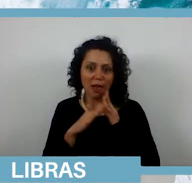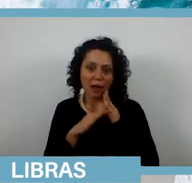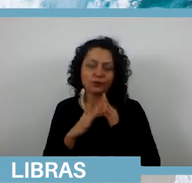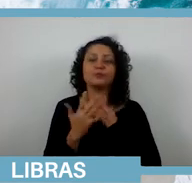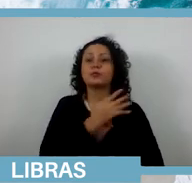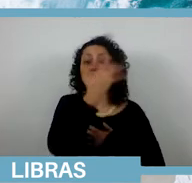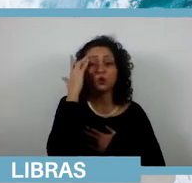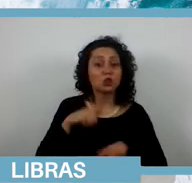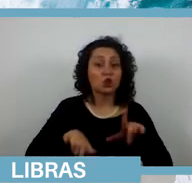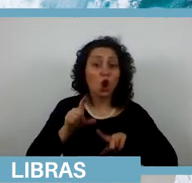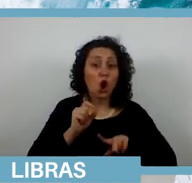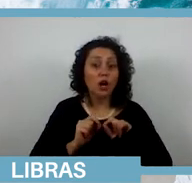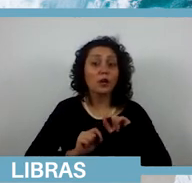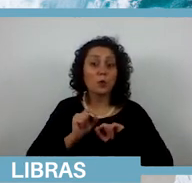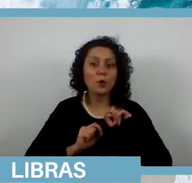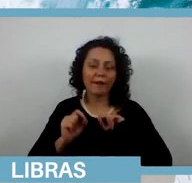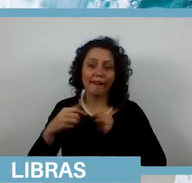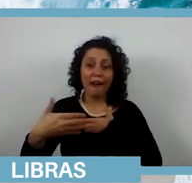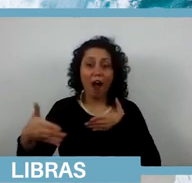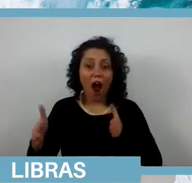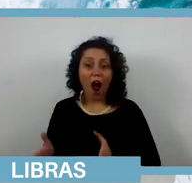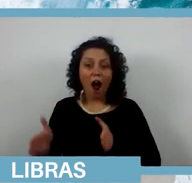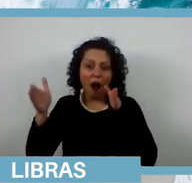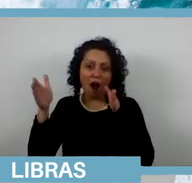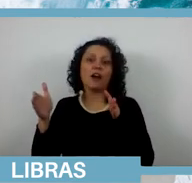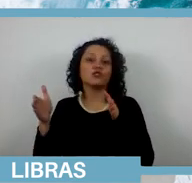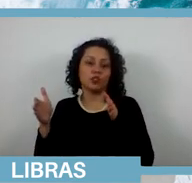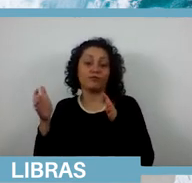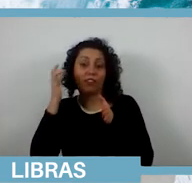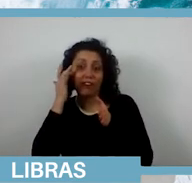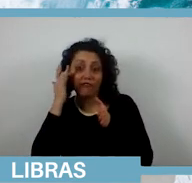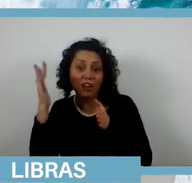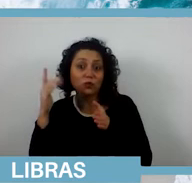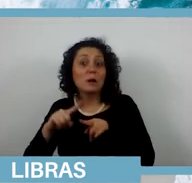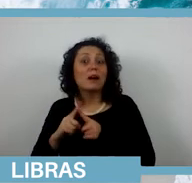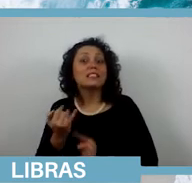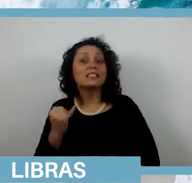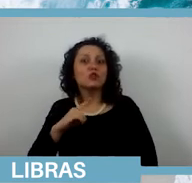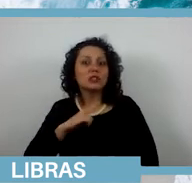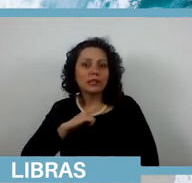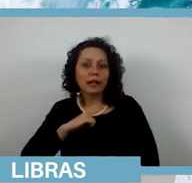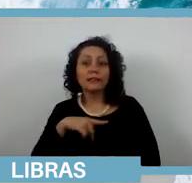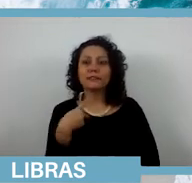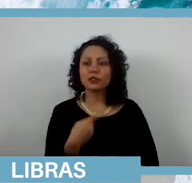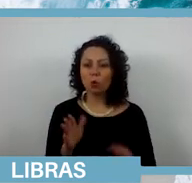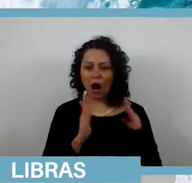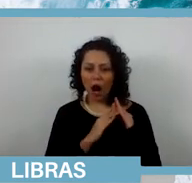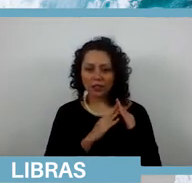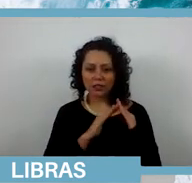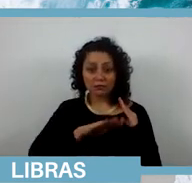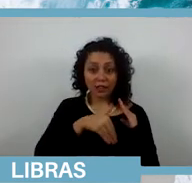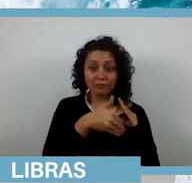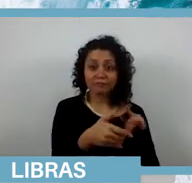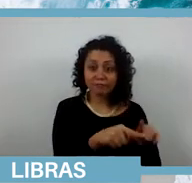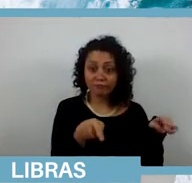e compacto. Mas assim, para quem tem quintal, é uma mão na roda, né? Fazer a compostagem ali no quintal, porque ela é